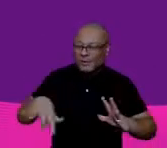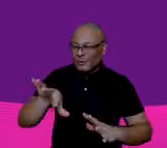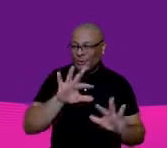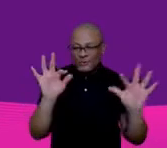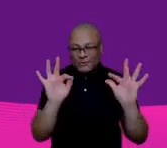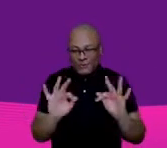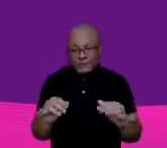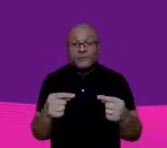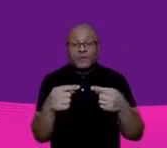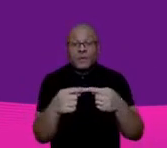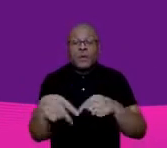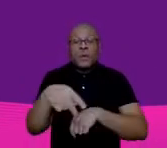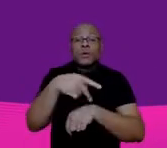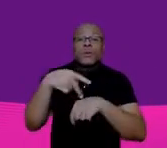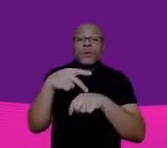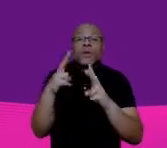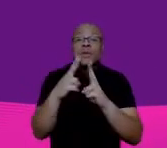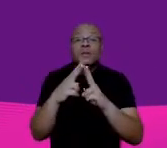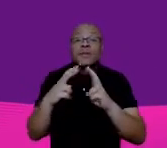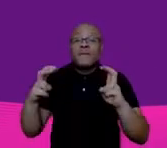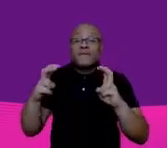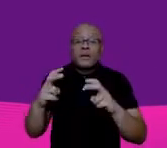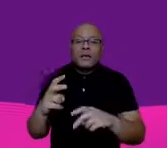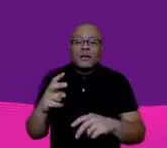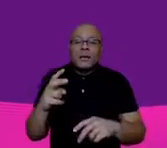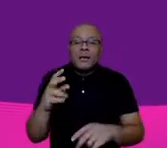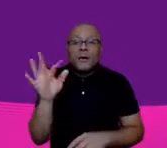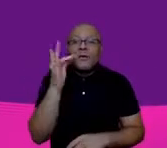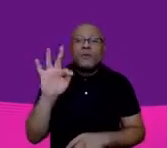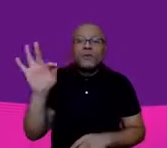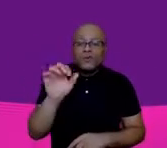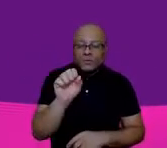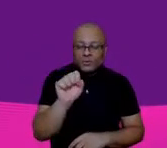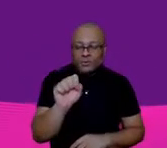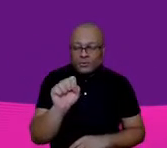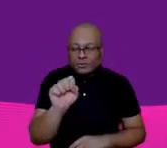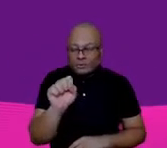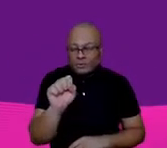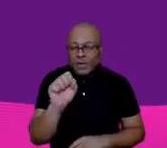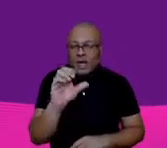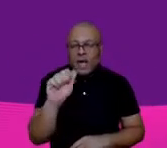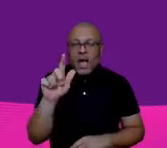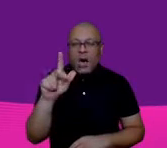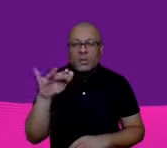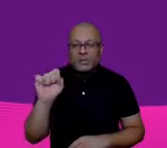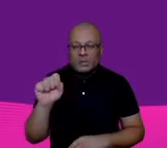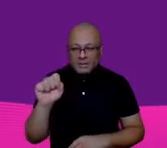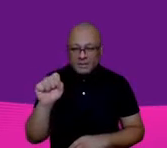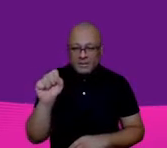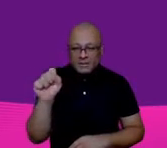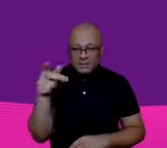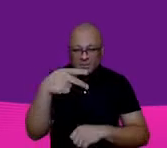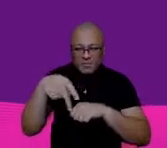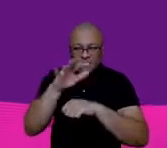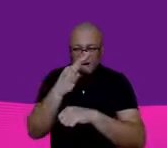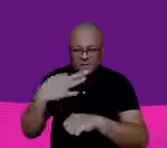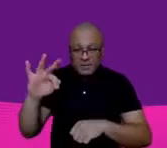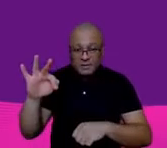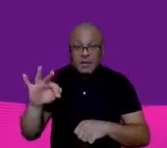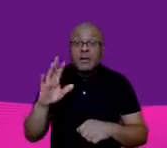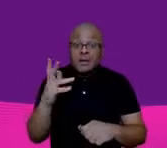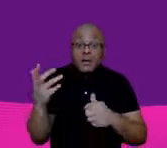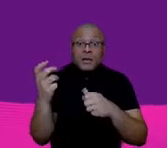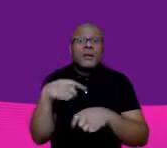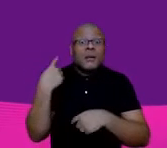Alpes franceses, onde eu estive em 2016, e a gente, na época, retratou, depois, no ano seguinte, os 30 anos